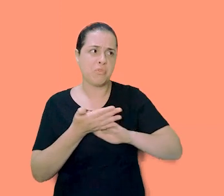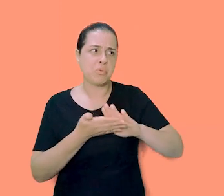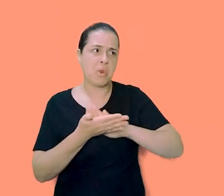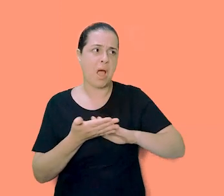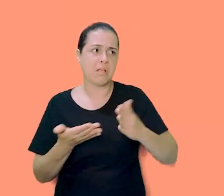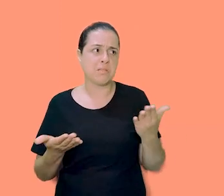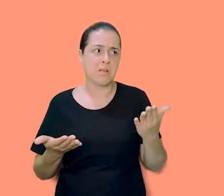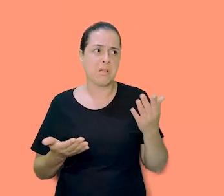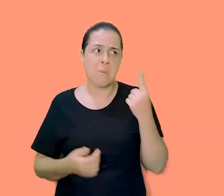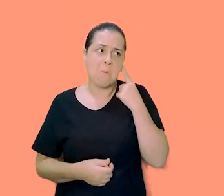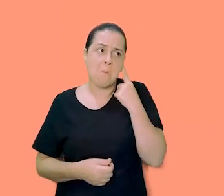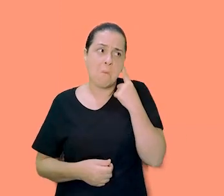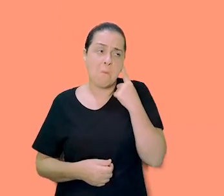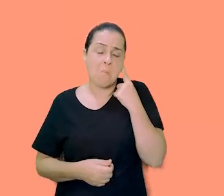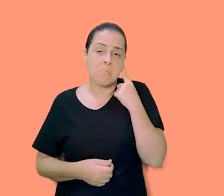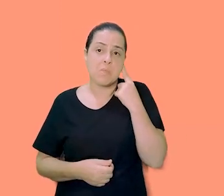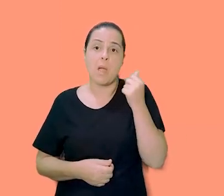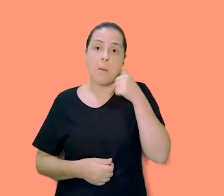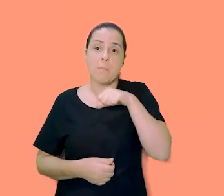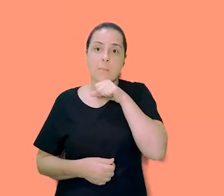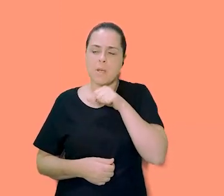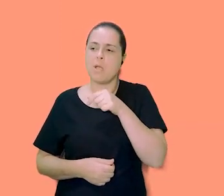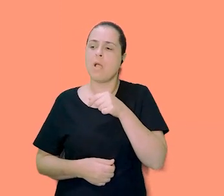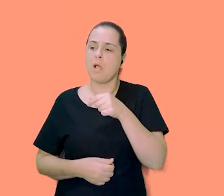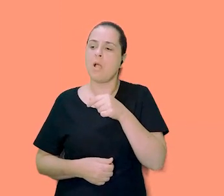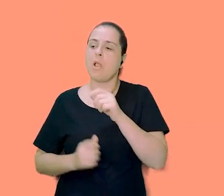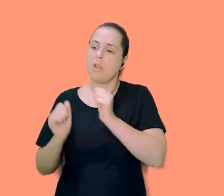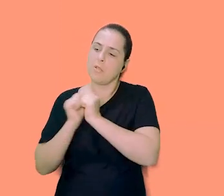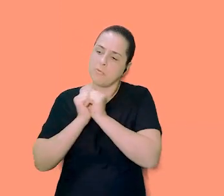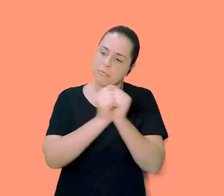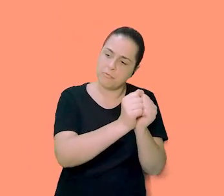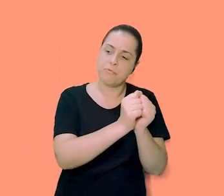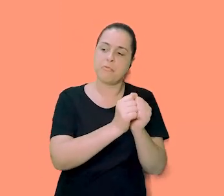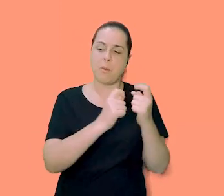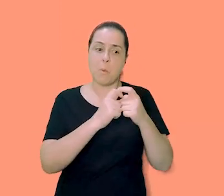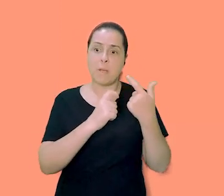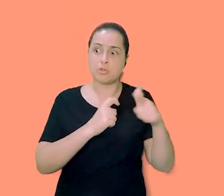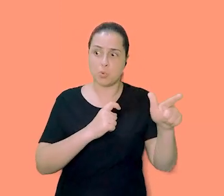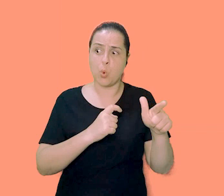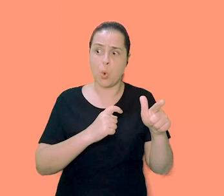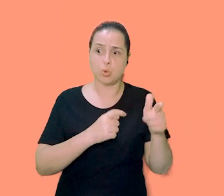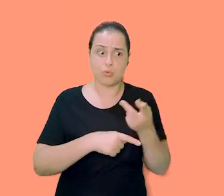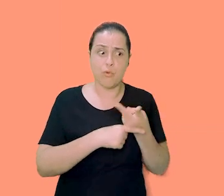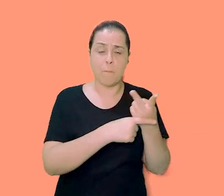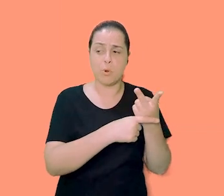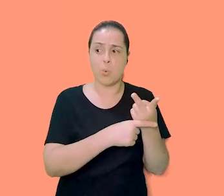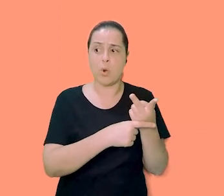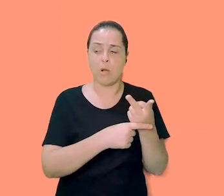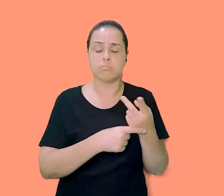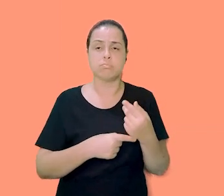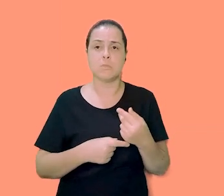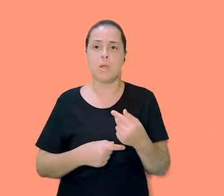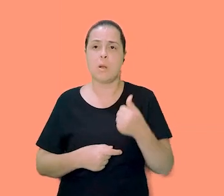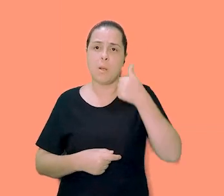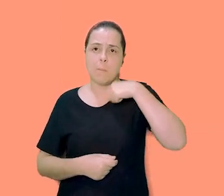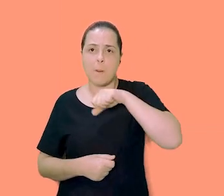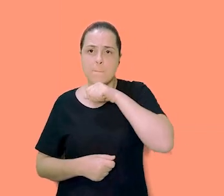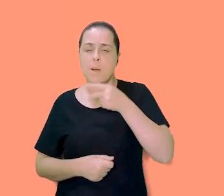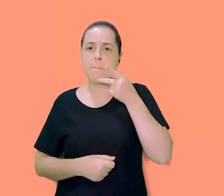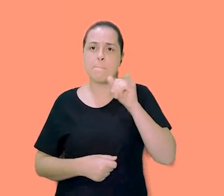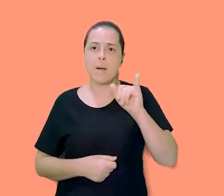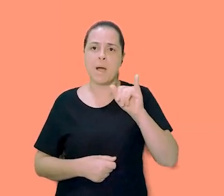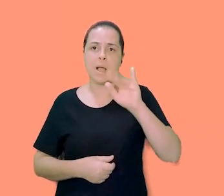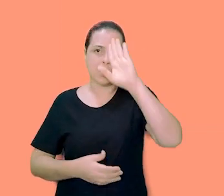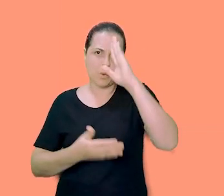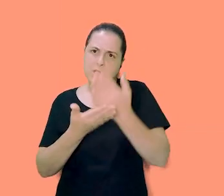a minha mãe falou, então assim, vamos procurar outros médicos. Porque a verdade é que os meus pais, eles demoraram muito para assimilar essa informação. Não é nem que eles não acreditaram, eles